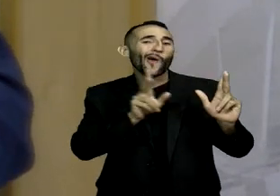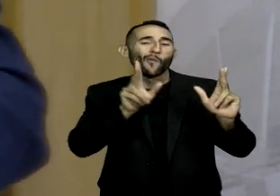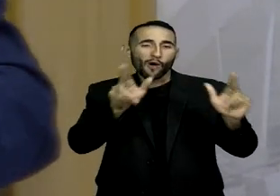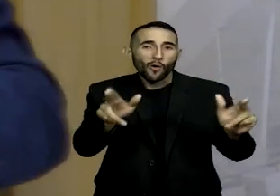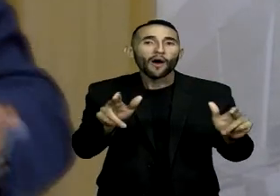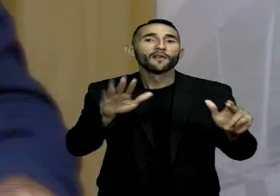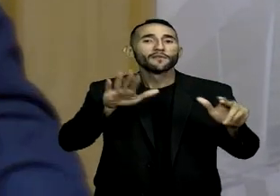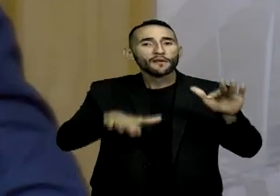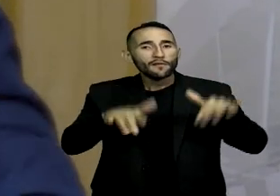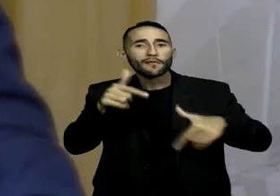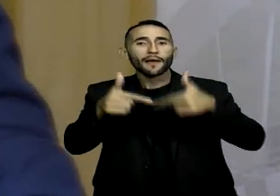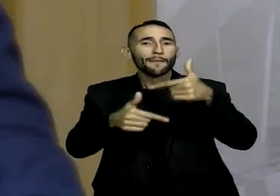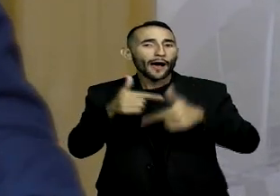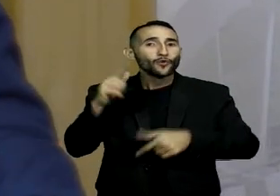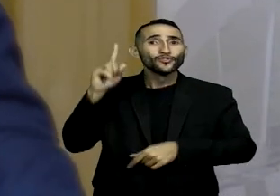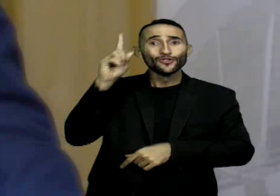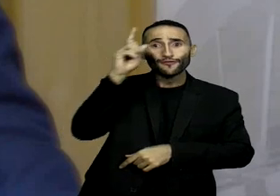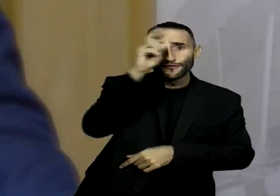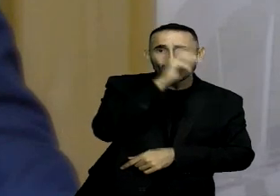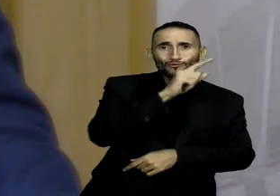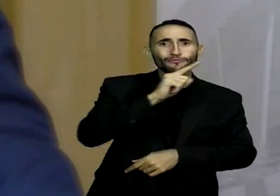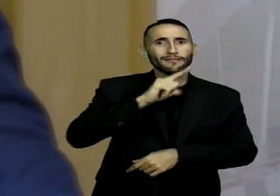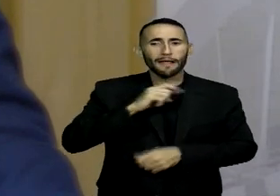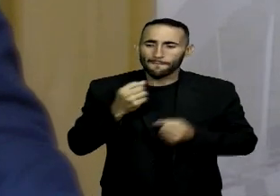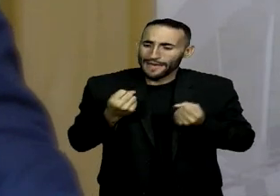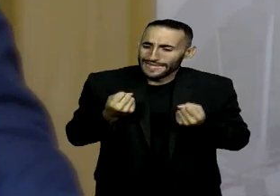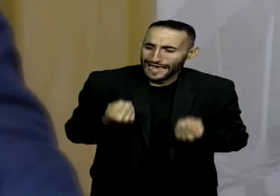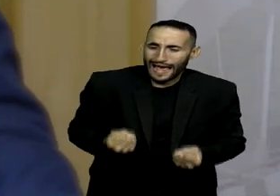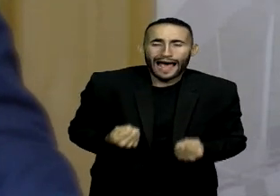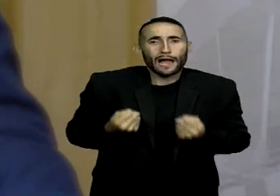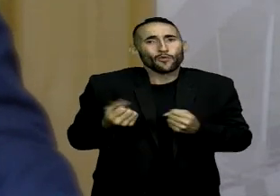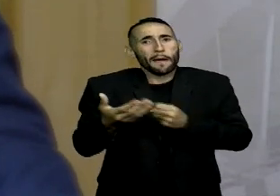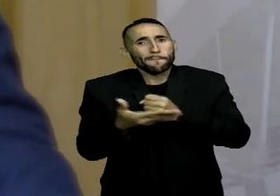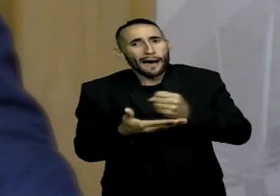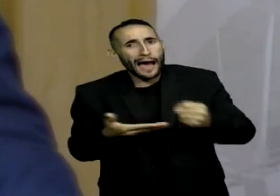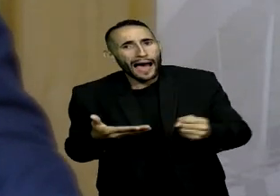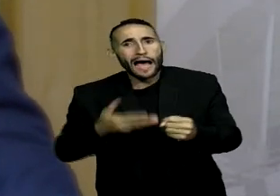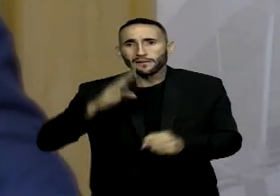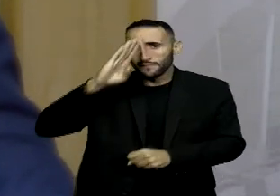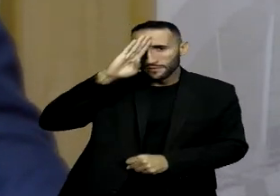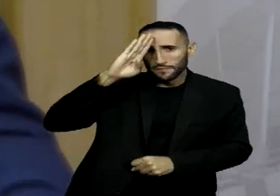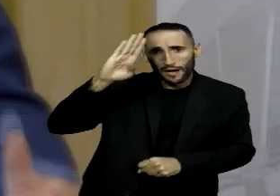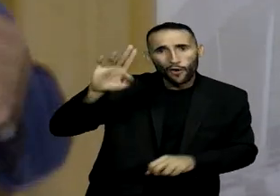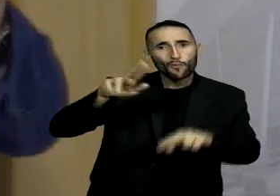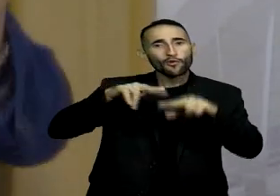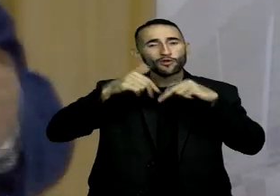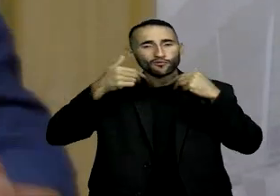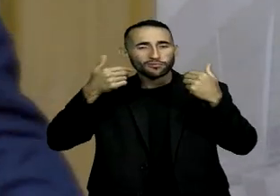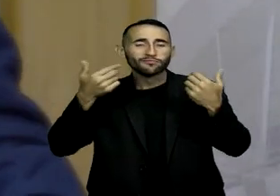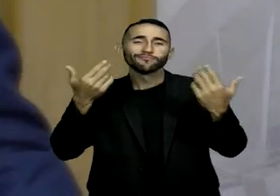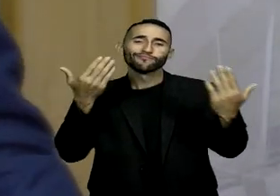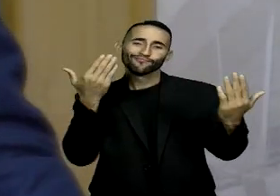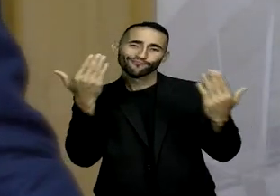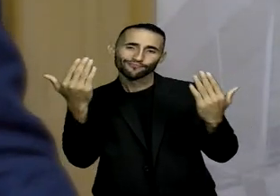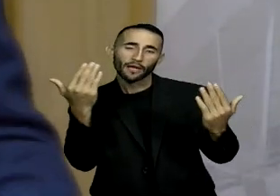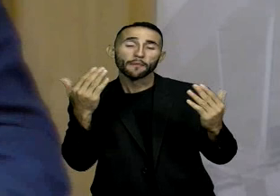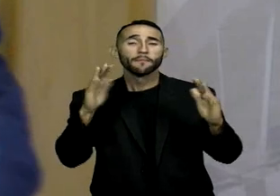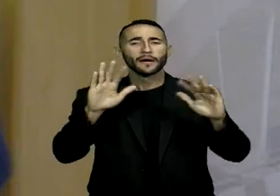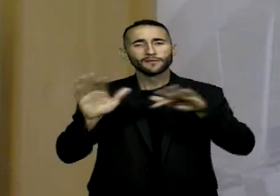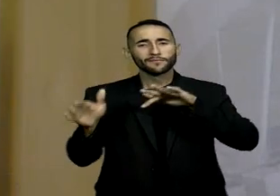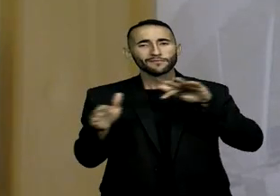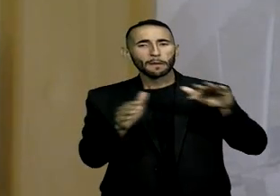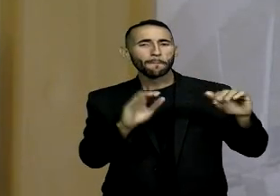certo para que depois venha o músico ali e possa tocar ali uma bela sintonia. Então, parabéns a toda a